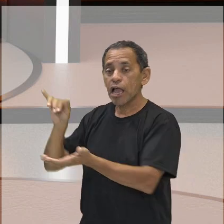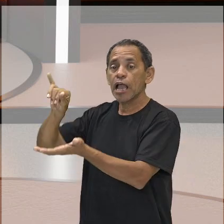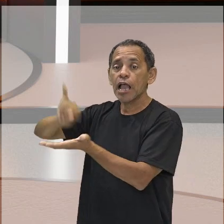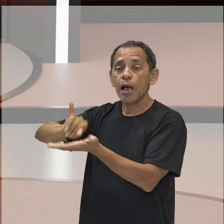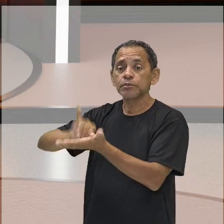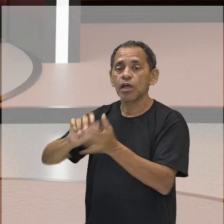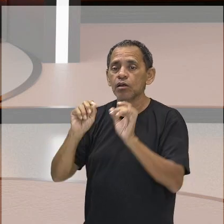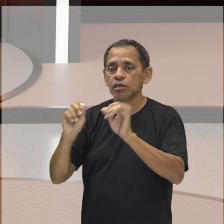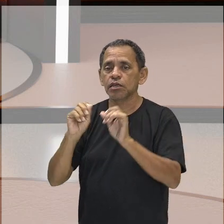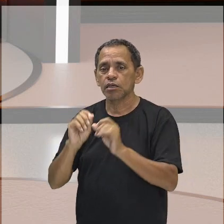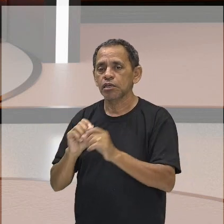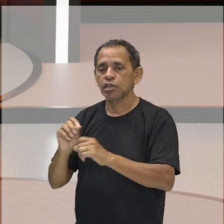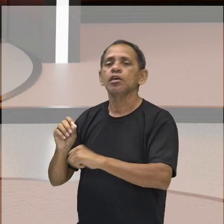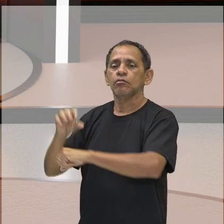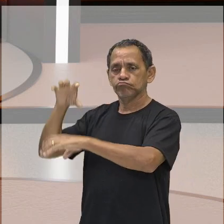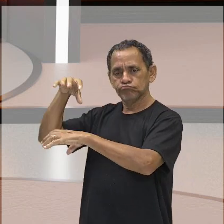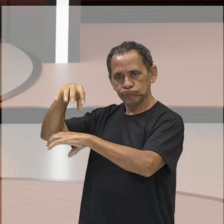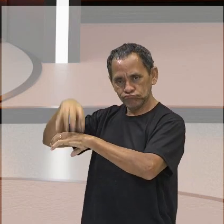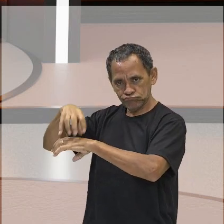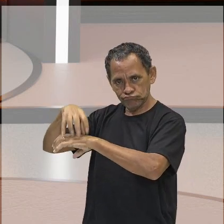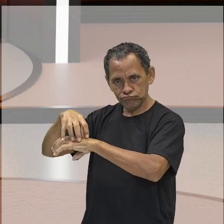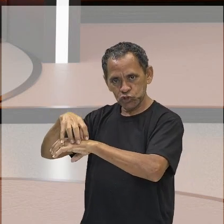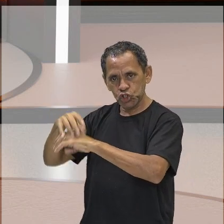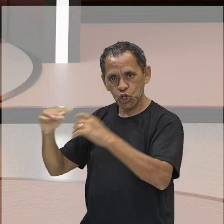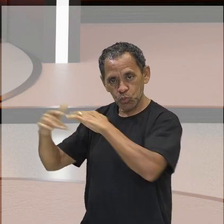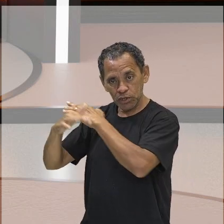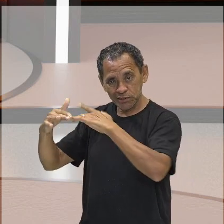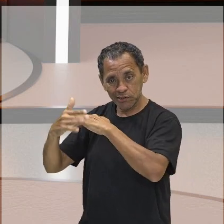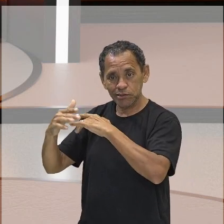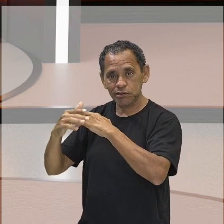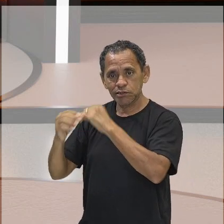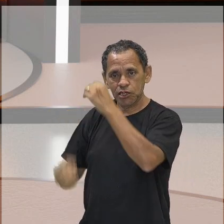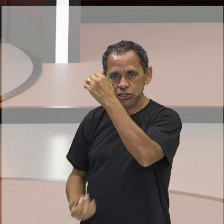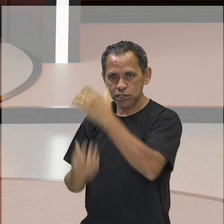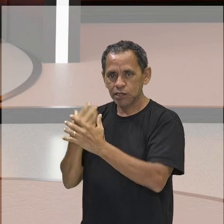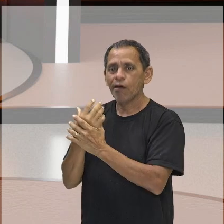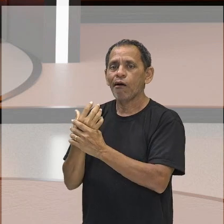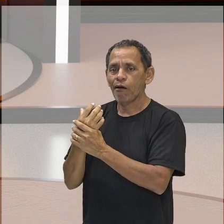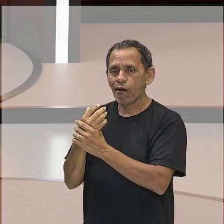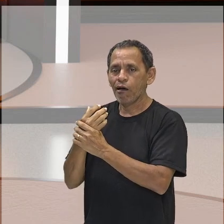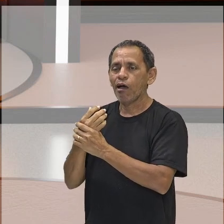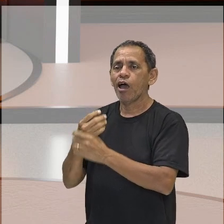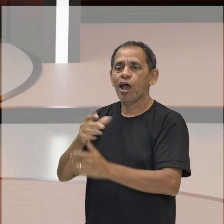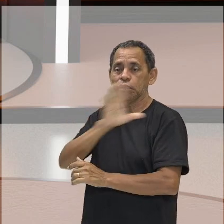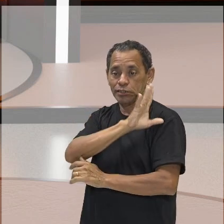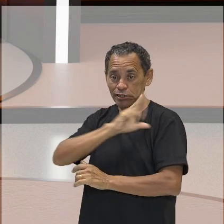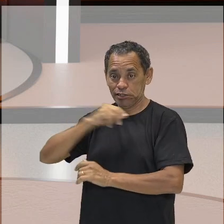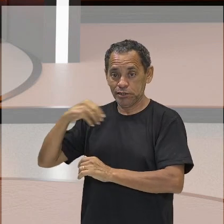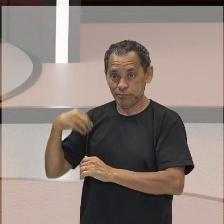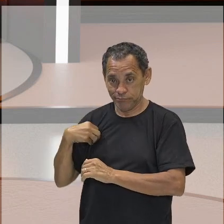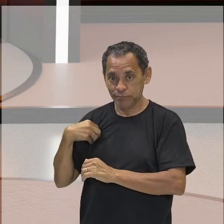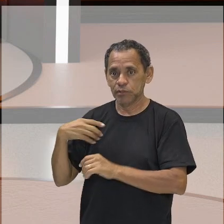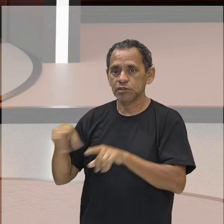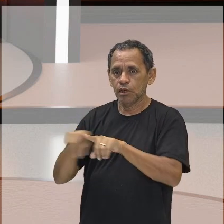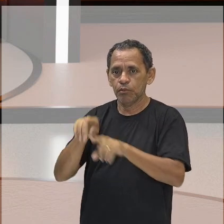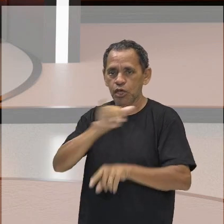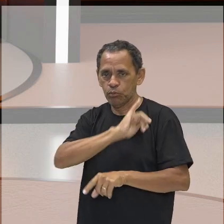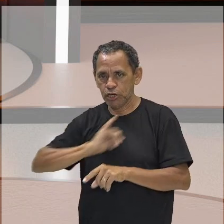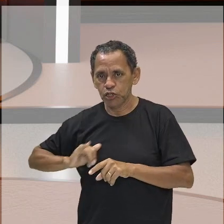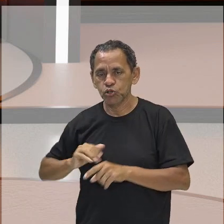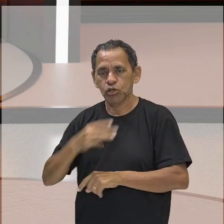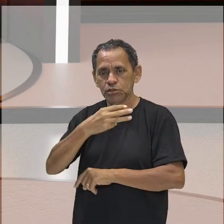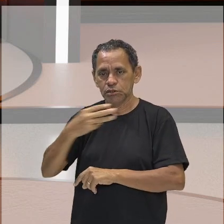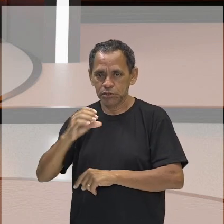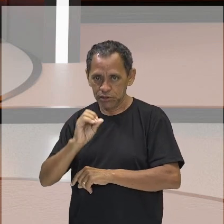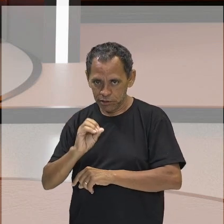era Constantinopla, que foi uma cidade, inclusive, fundada aí pelo Constantino, tá? Então, fundada em